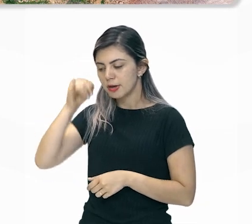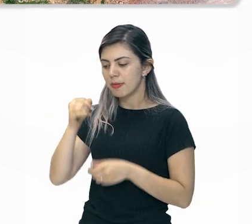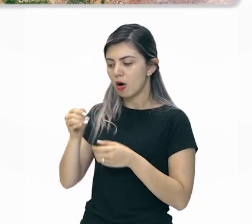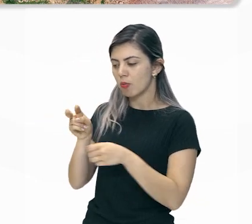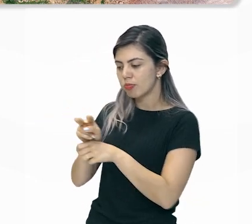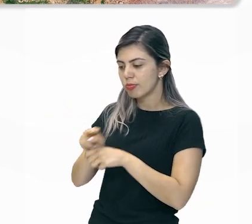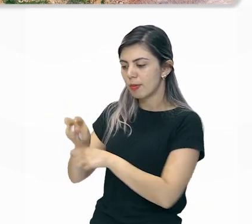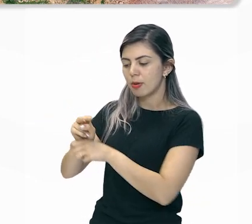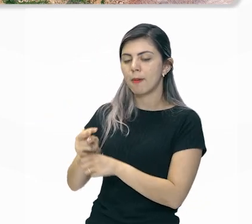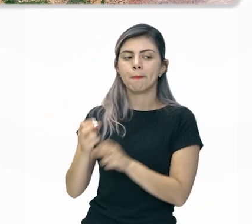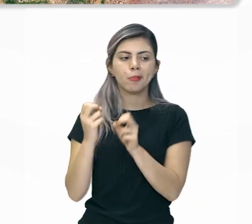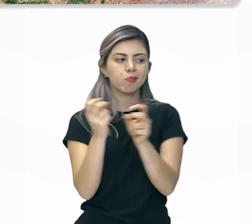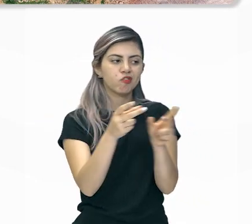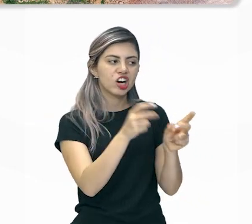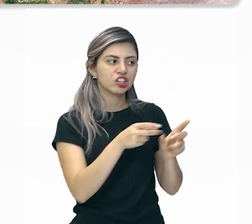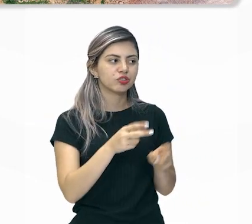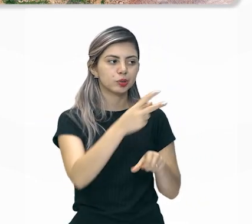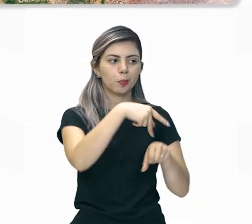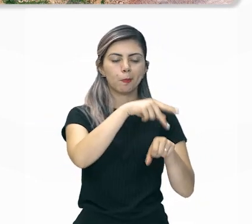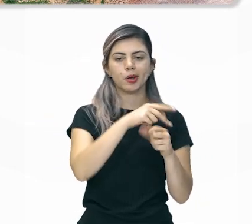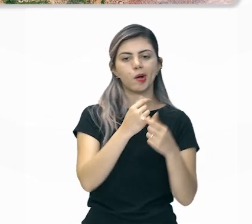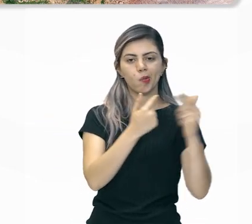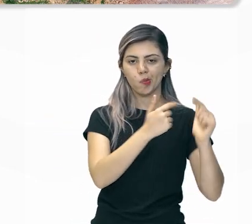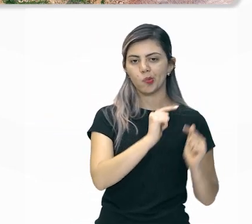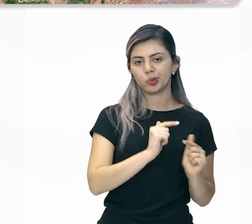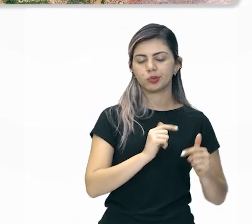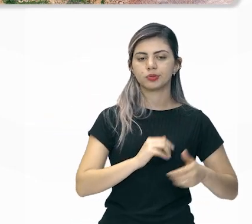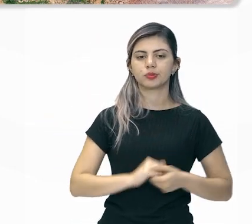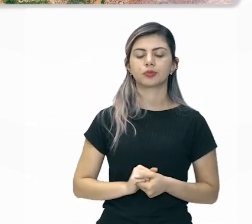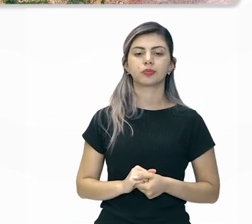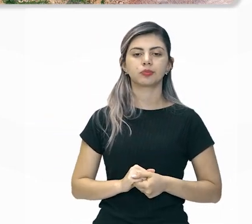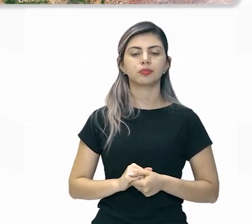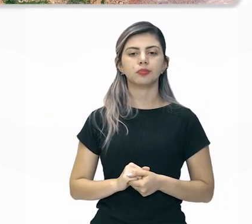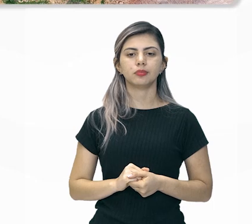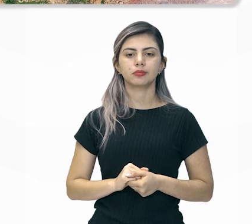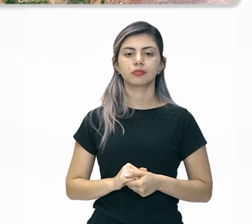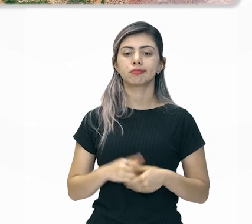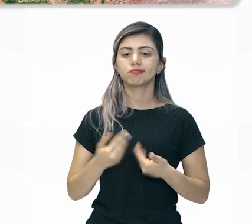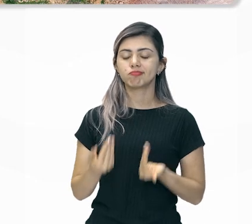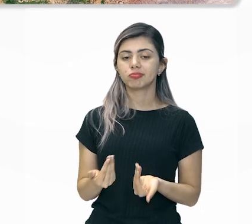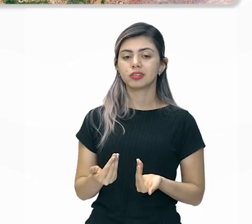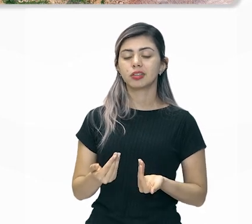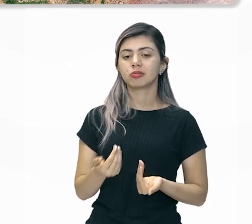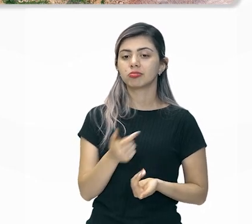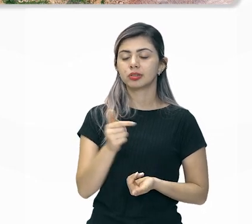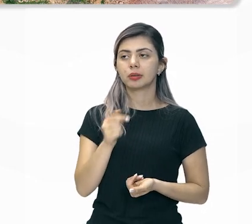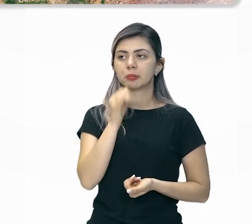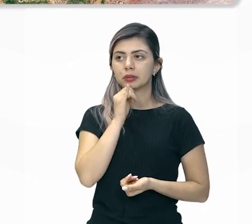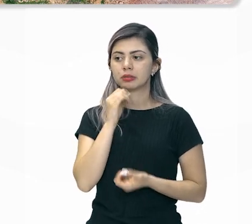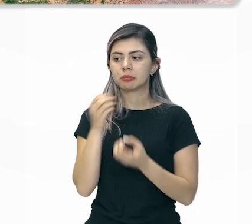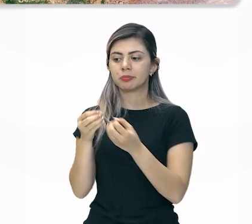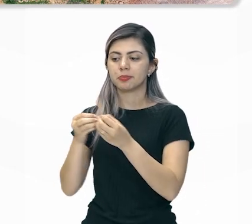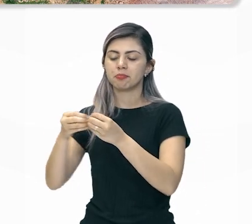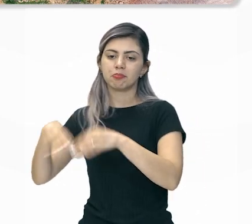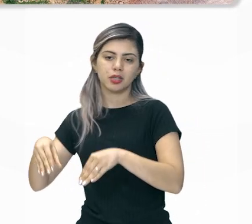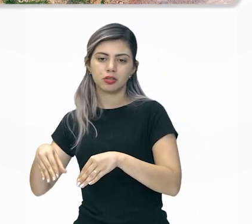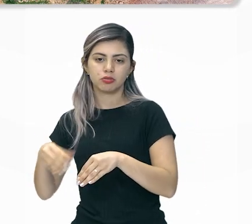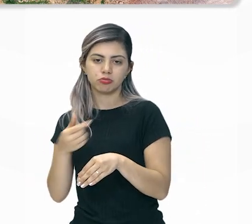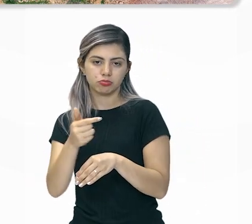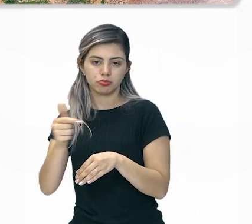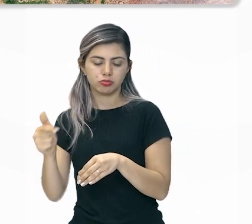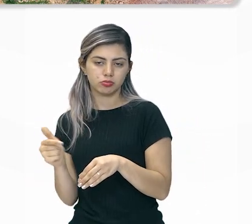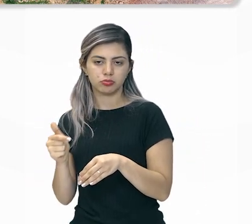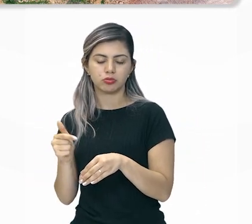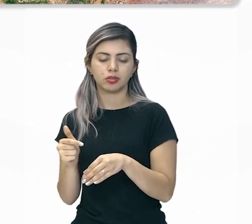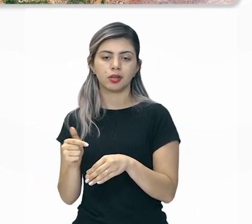vez maior, né? Tem um incentivo muito grande. Não houve em nenhum momento ali, né, prejuízo para a produção agropecuária,